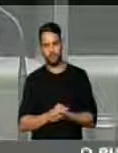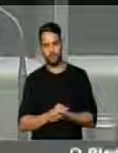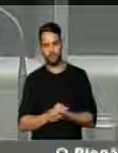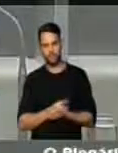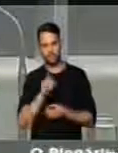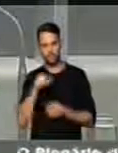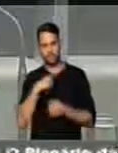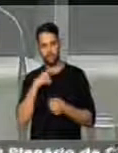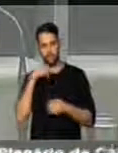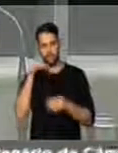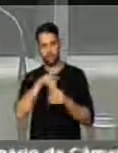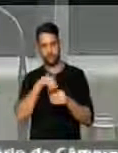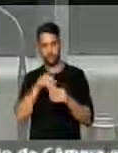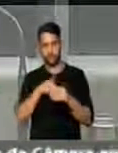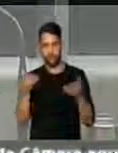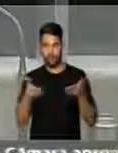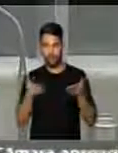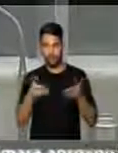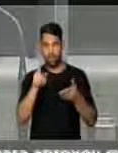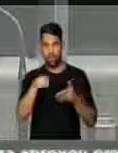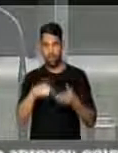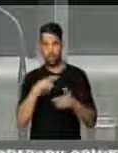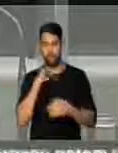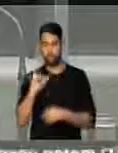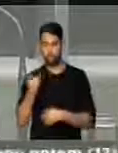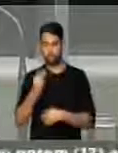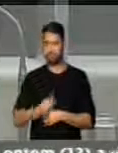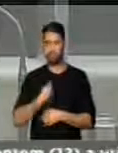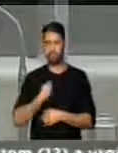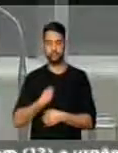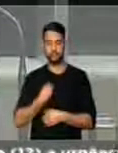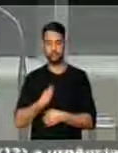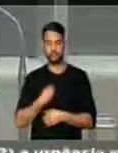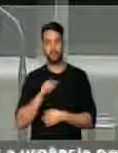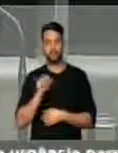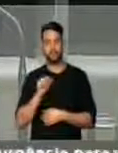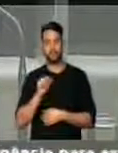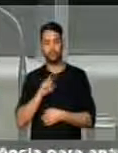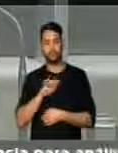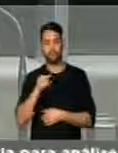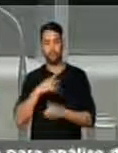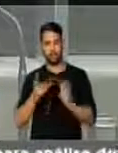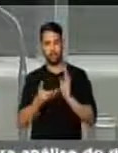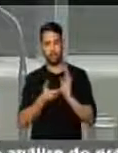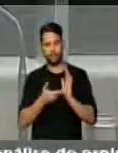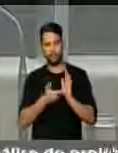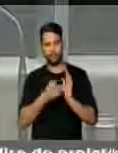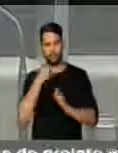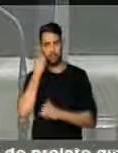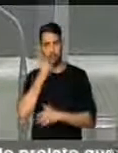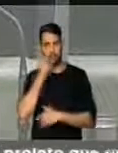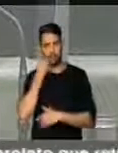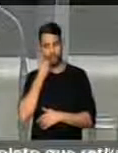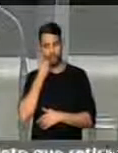Esta eleição é uma grande oportunidade para a Câmara dos